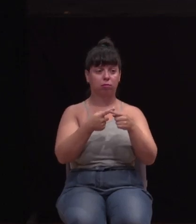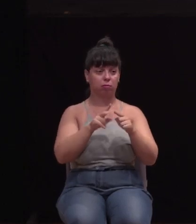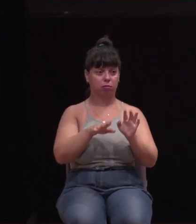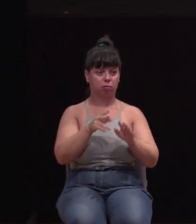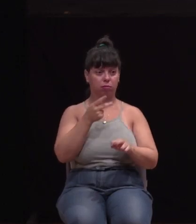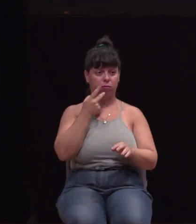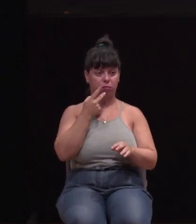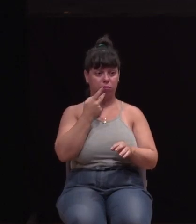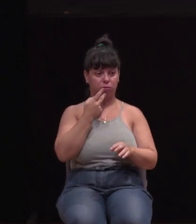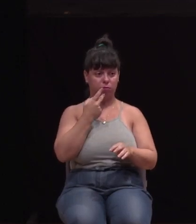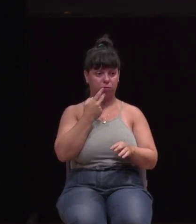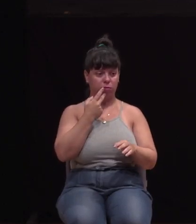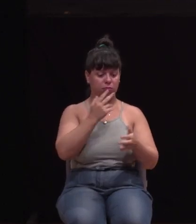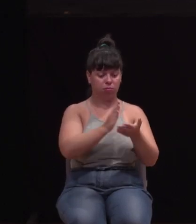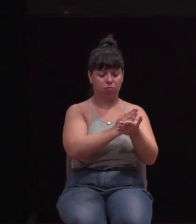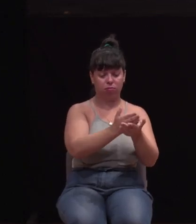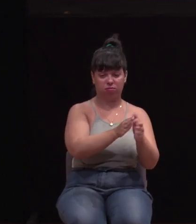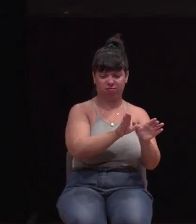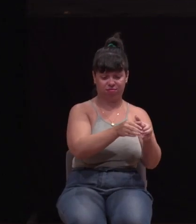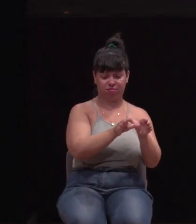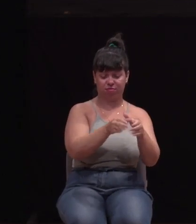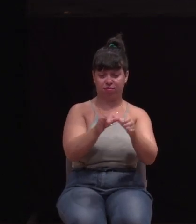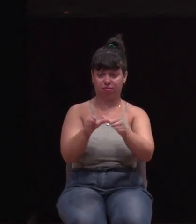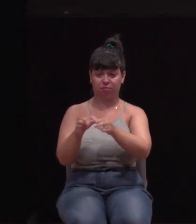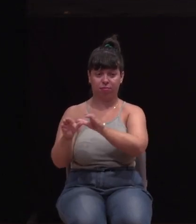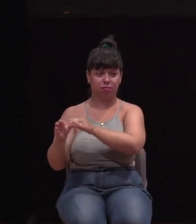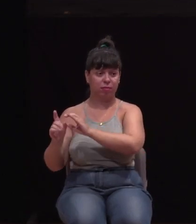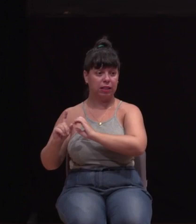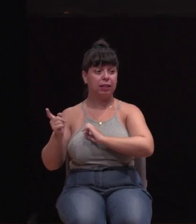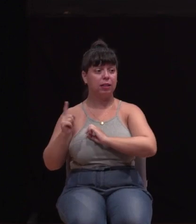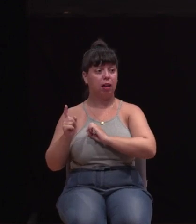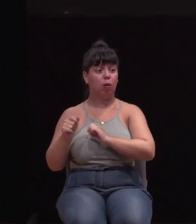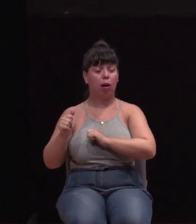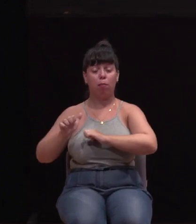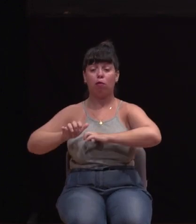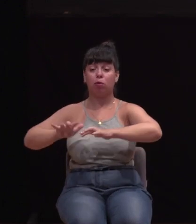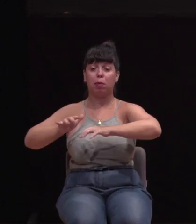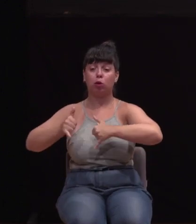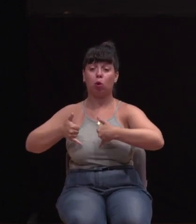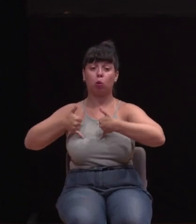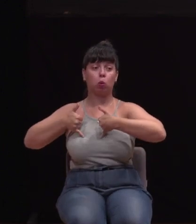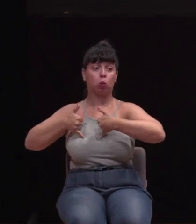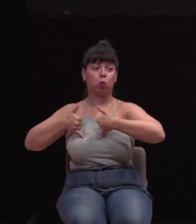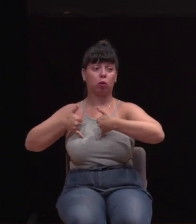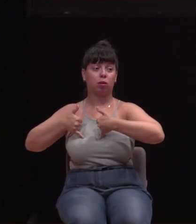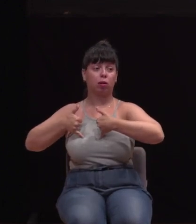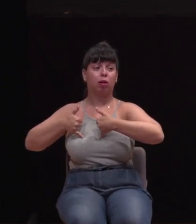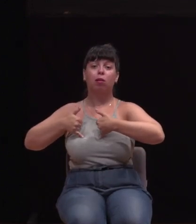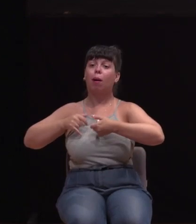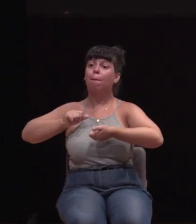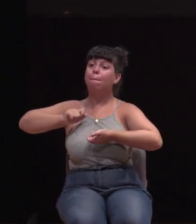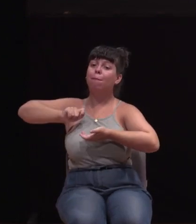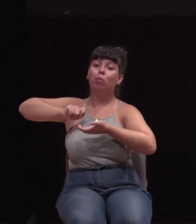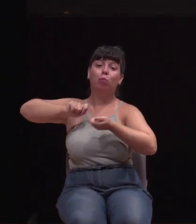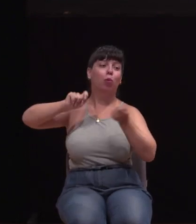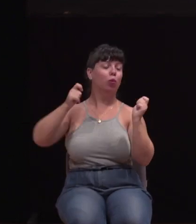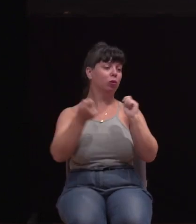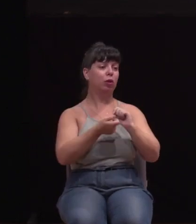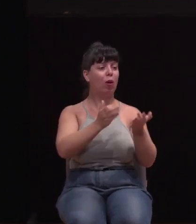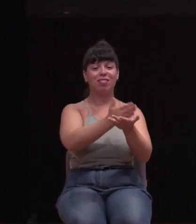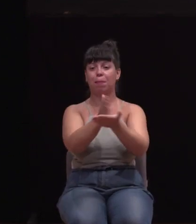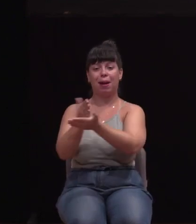em compartimentalização, em dinâmicas de orgulho, porque aí muda toda a chave. Aí não estamos mais se